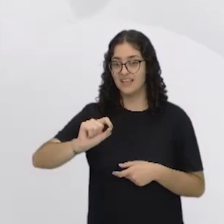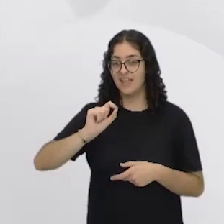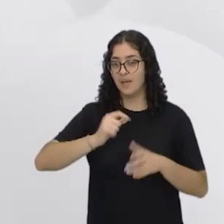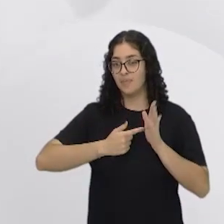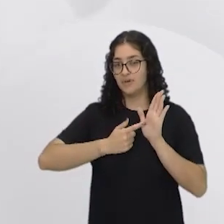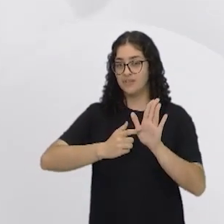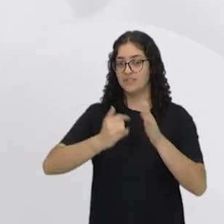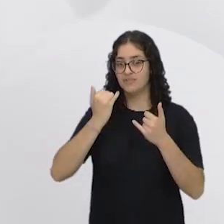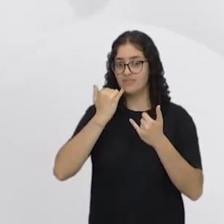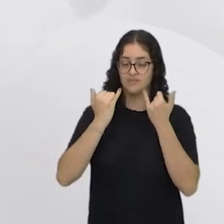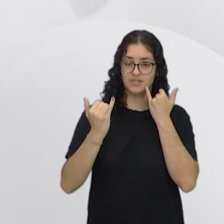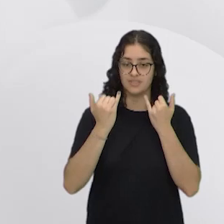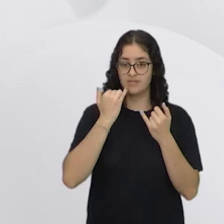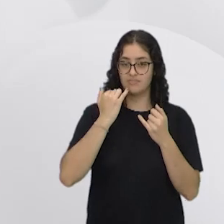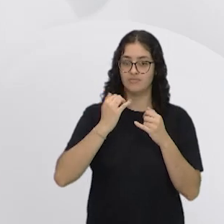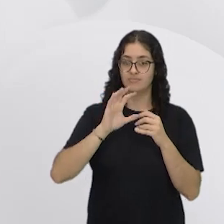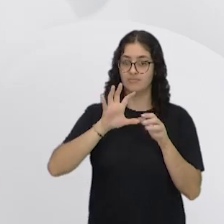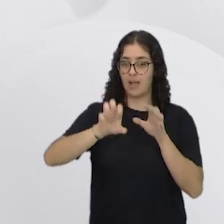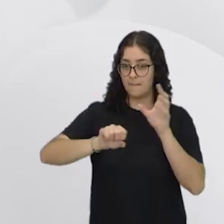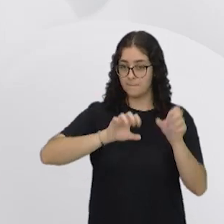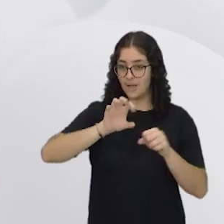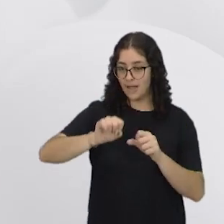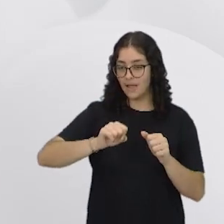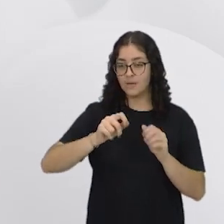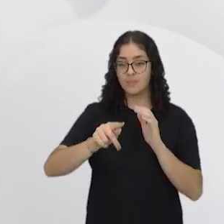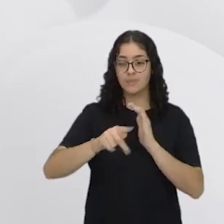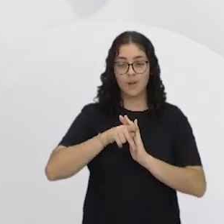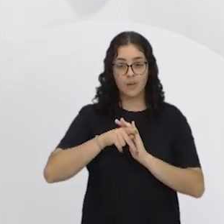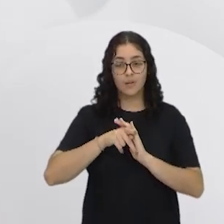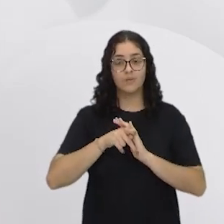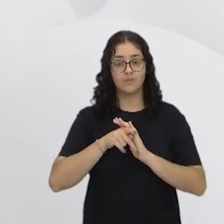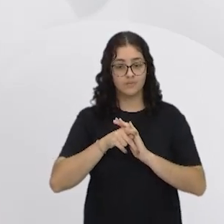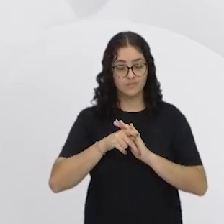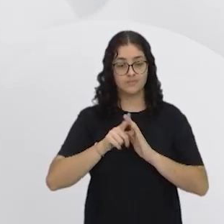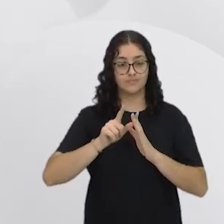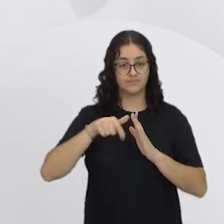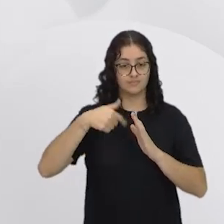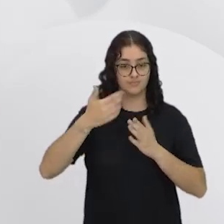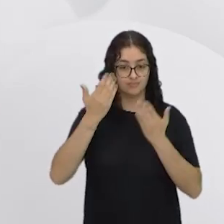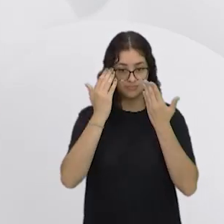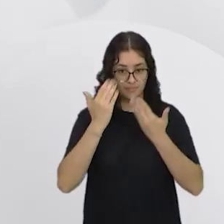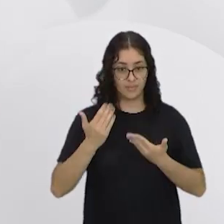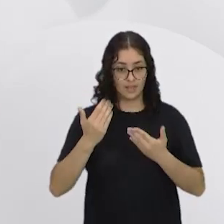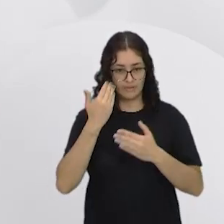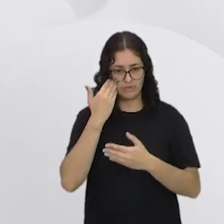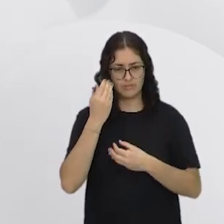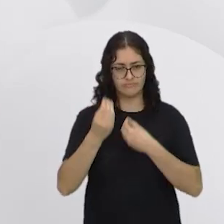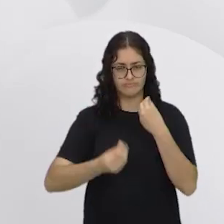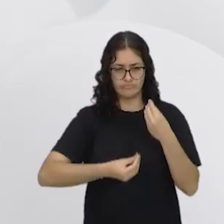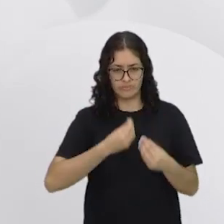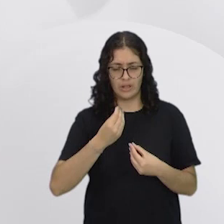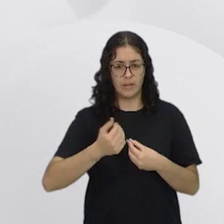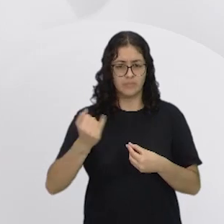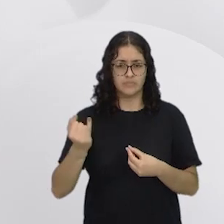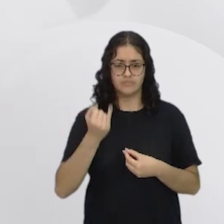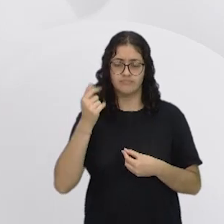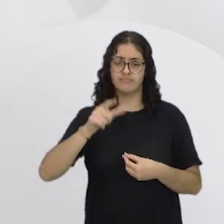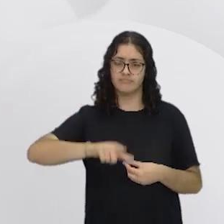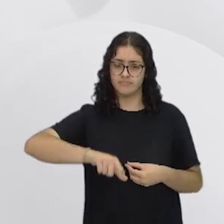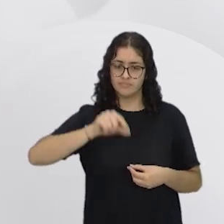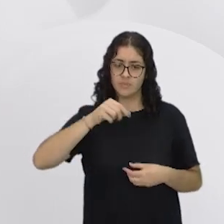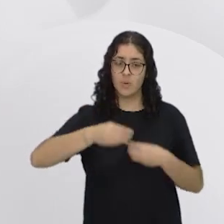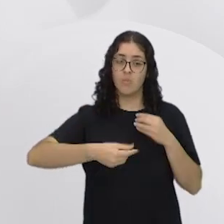dados. Olha lá, após a coleta, a organização, a descrição dos dados e posterior análise e interpretação deles, é preciso escolher a forma